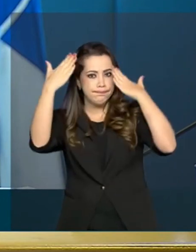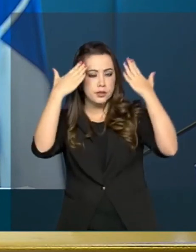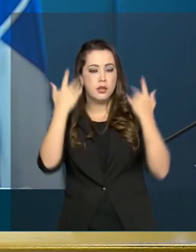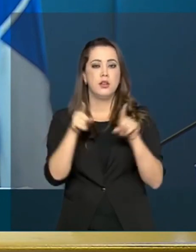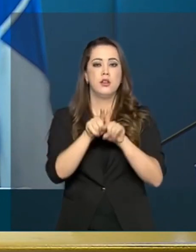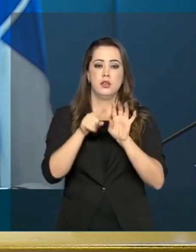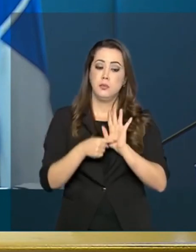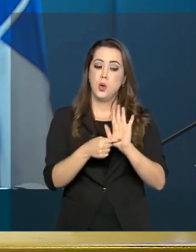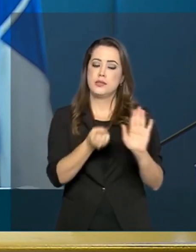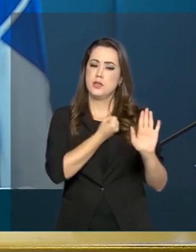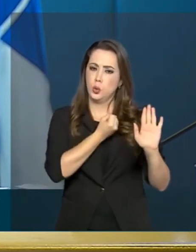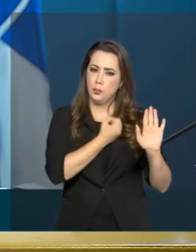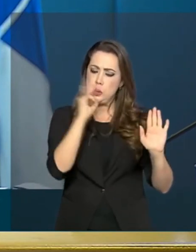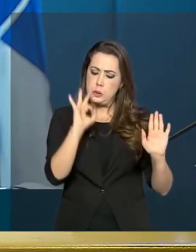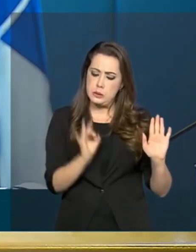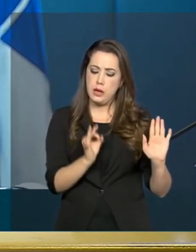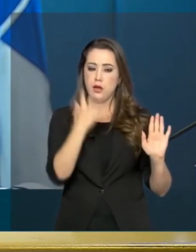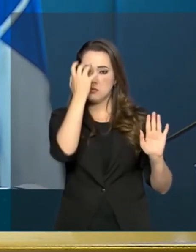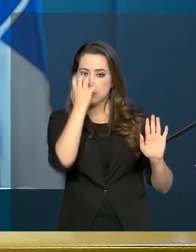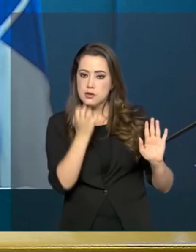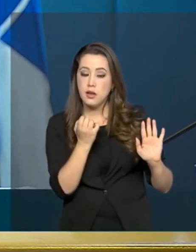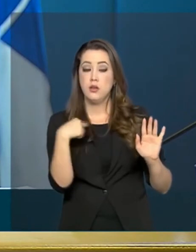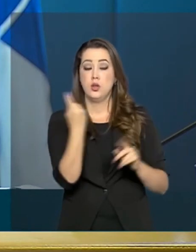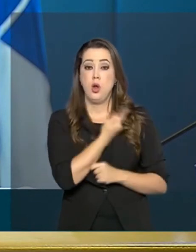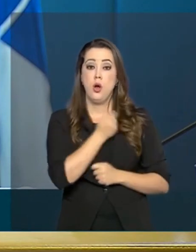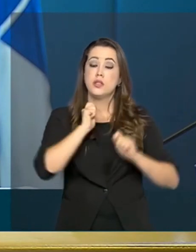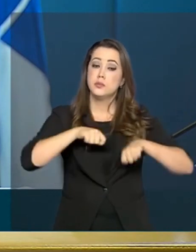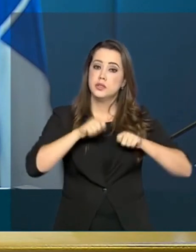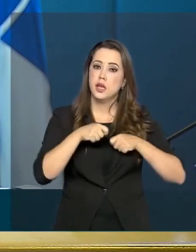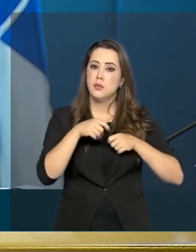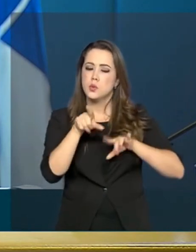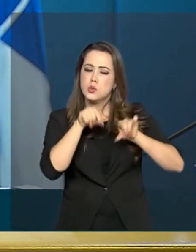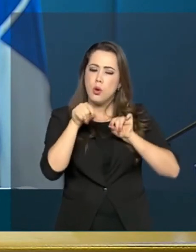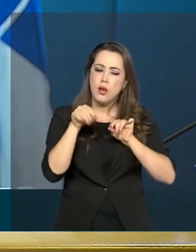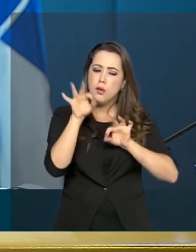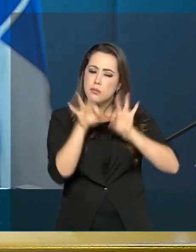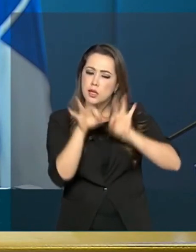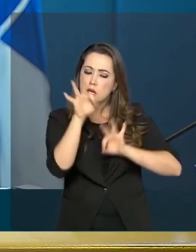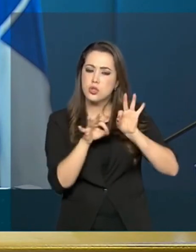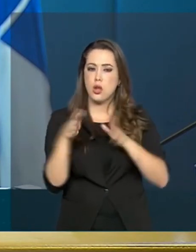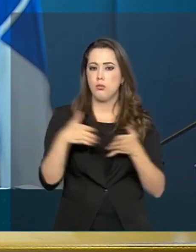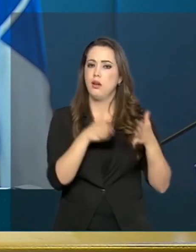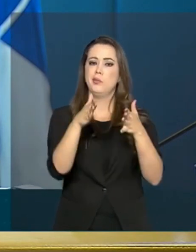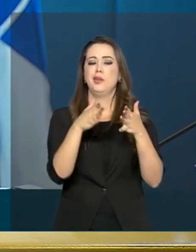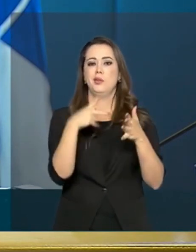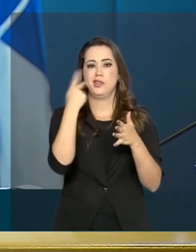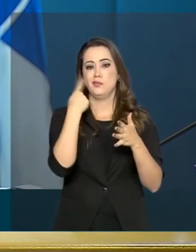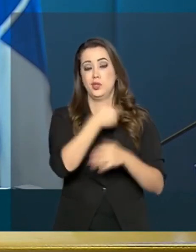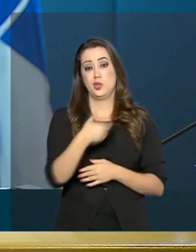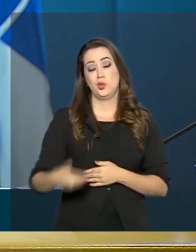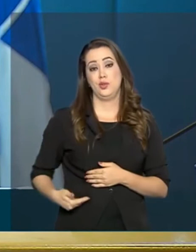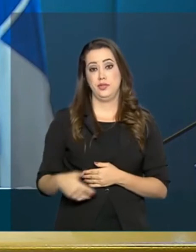extremamente importantes, bem conduzidos e sérios, nós possamos traçar políticas públicas para cuidar melhor dos nossos profissionais do